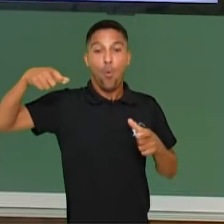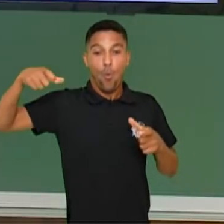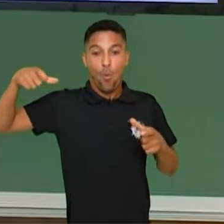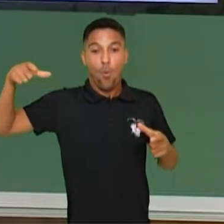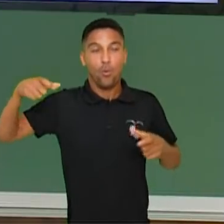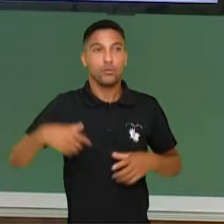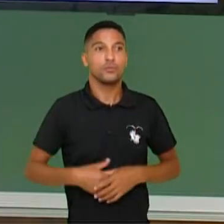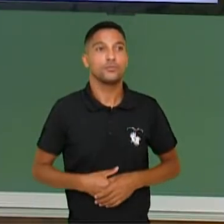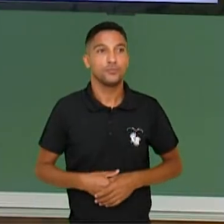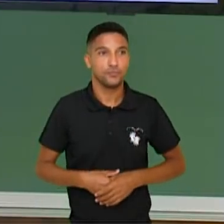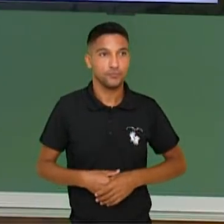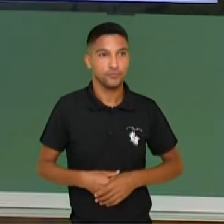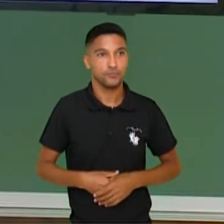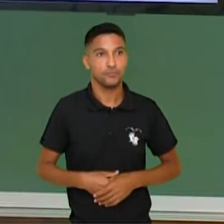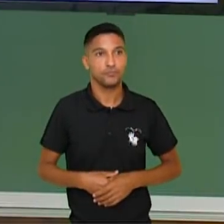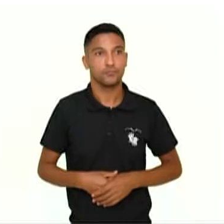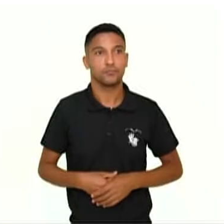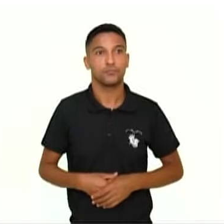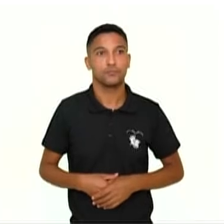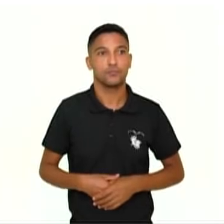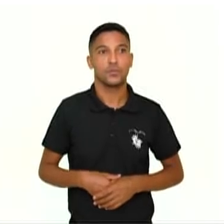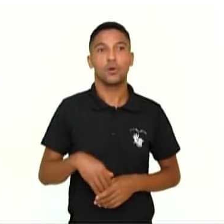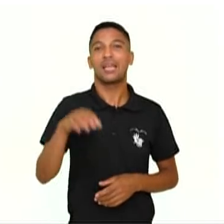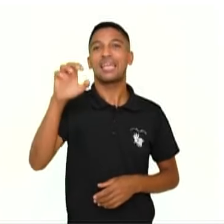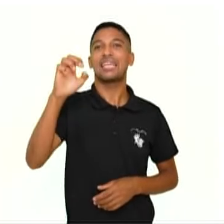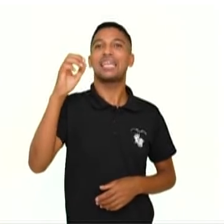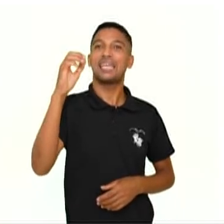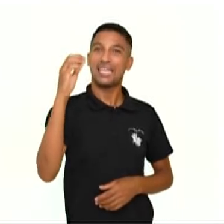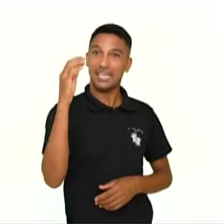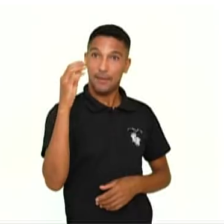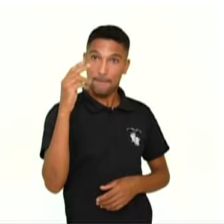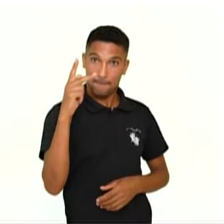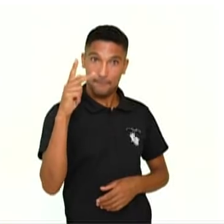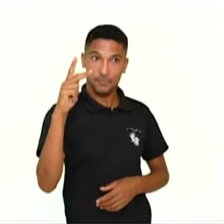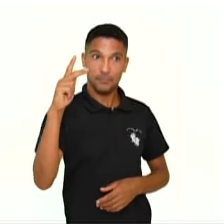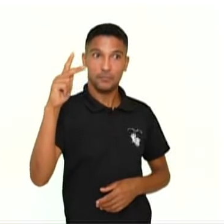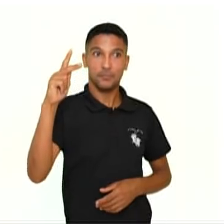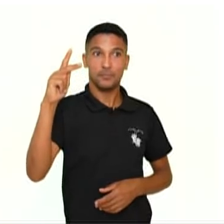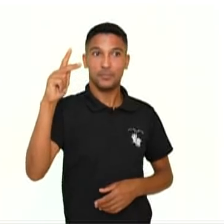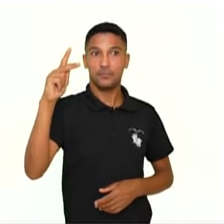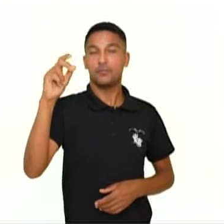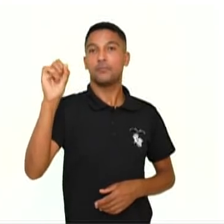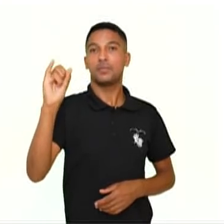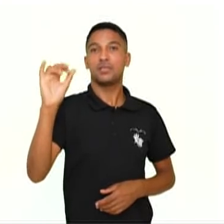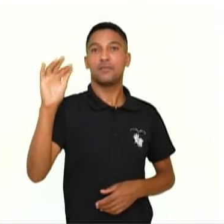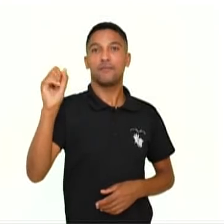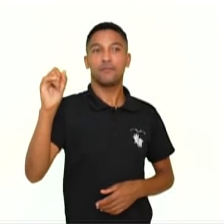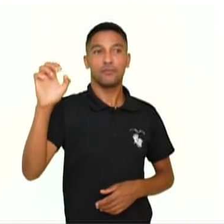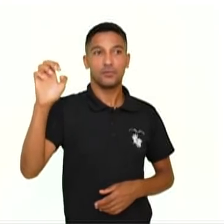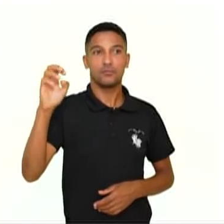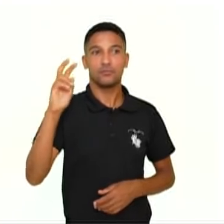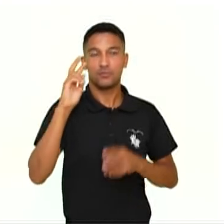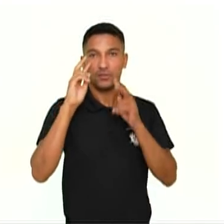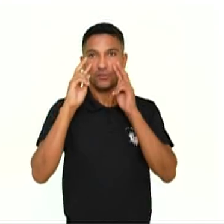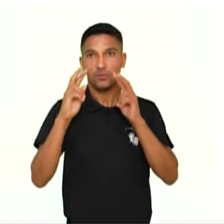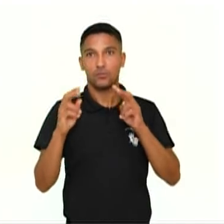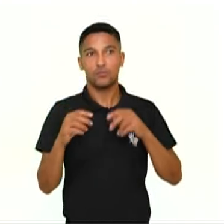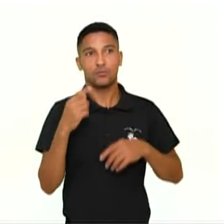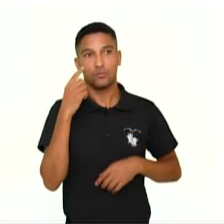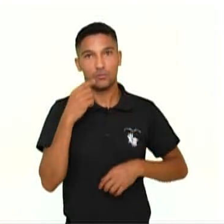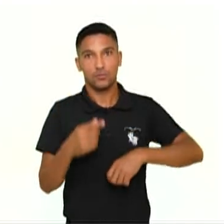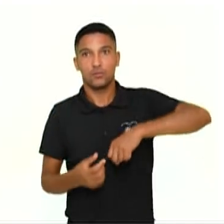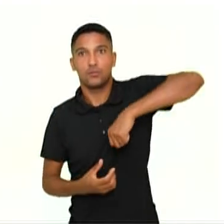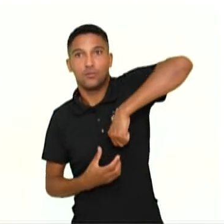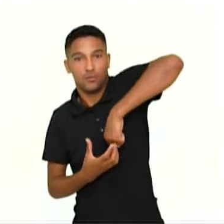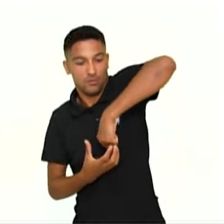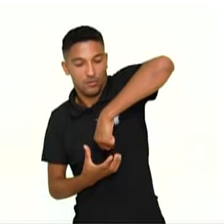eu trago para vocês novamente na imagem as epífises no mesmo osso, que são as extremidades